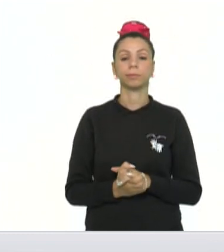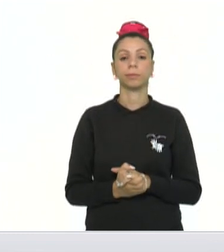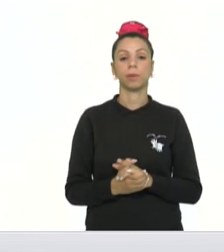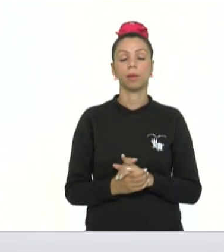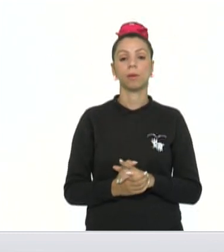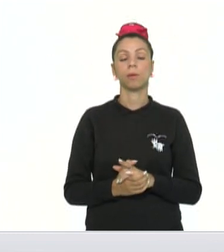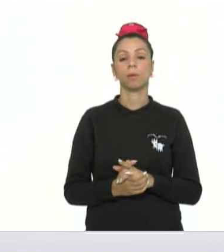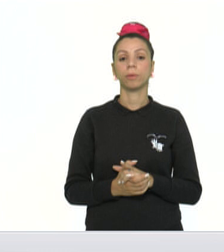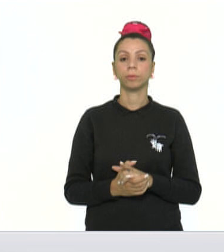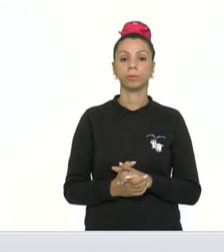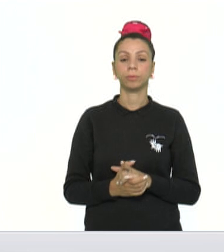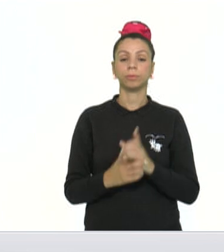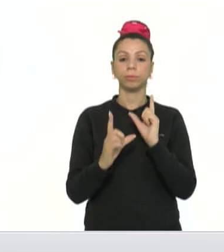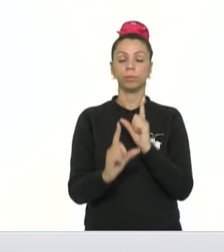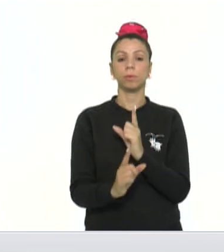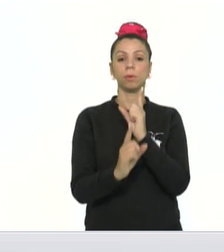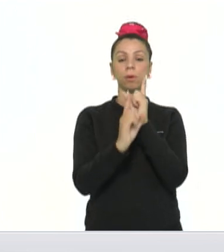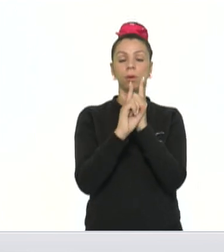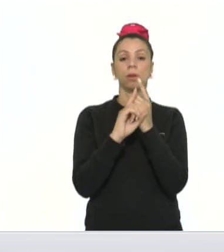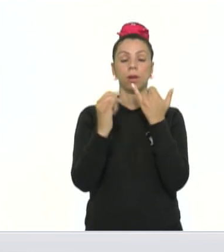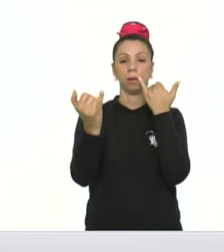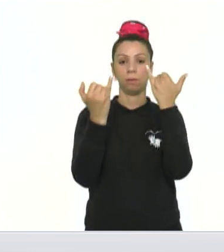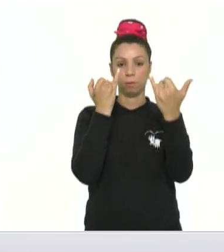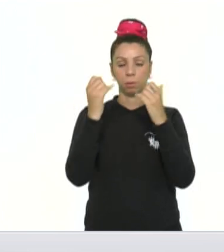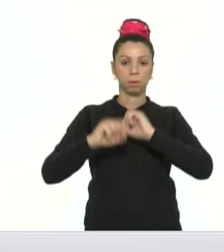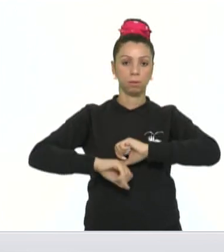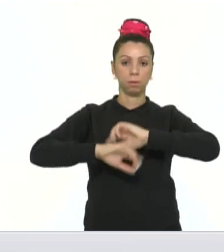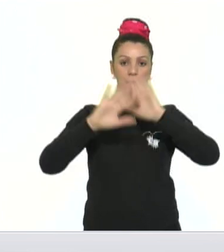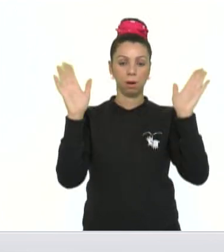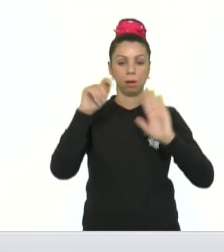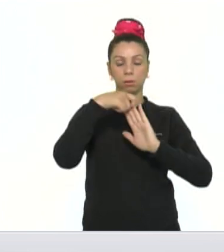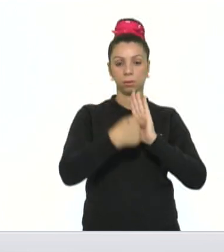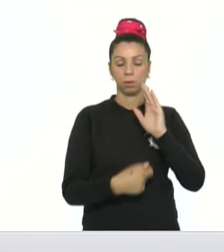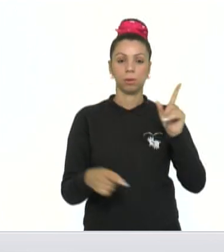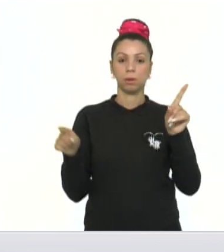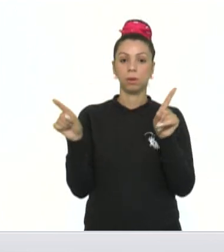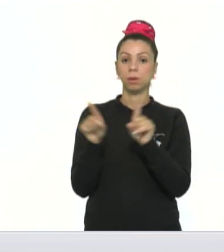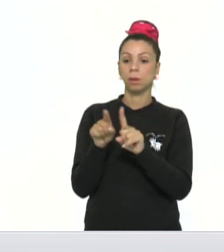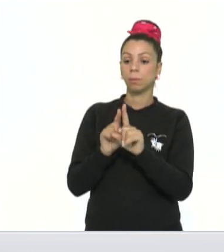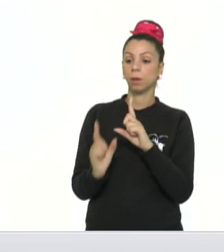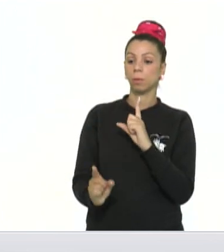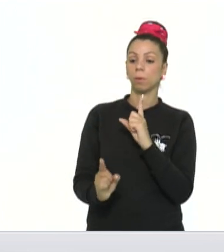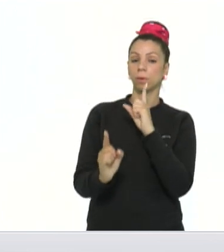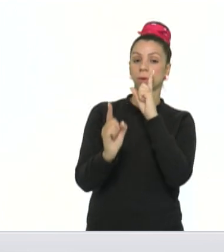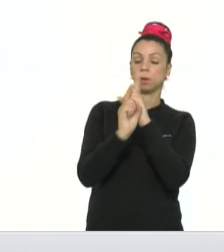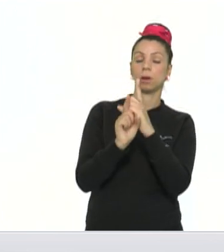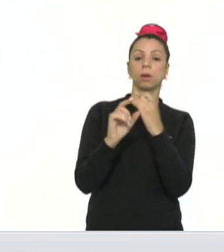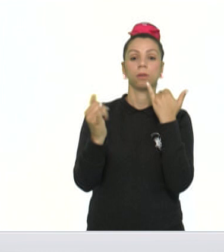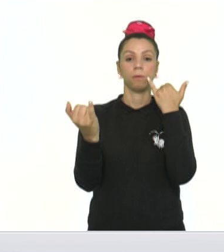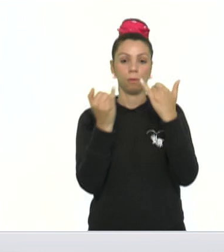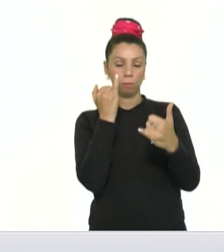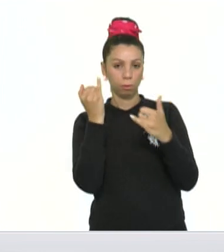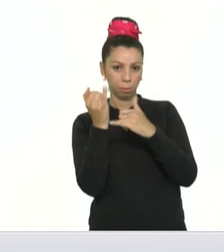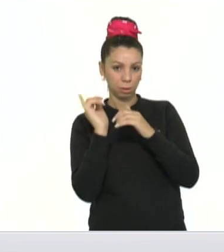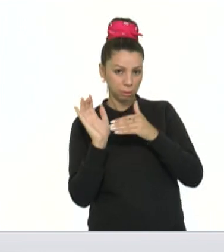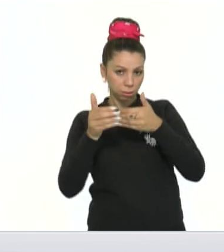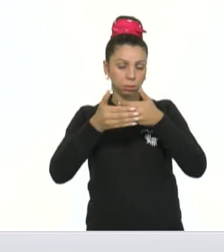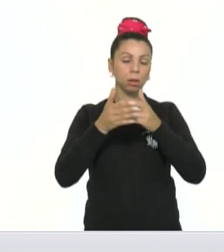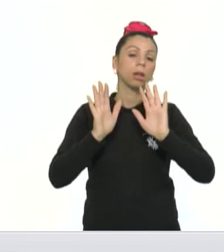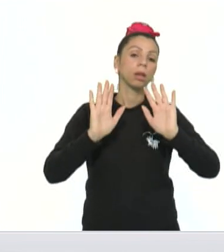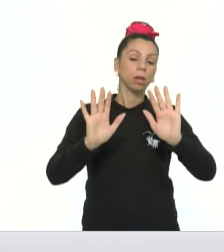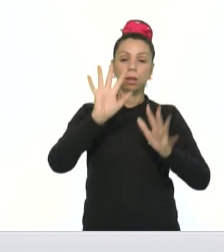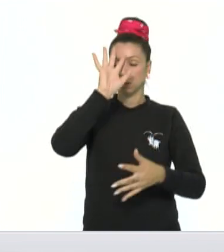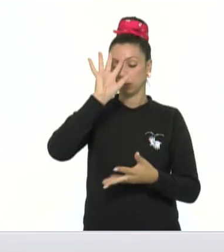Localizar as informações explícitas no texto, inferir informações implícitas e